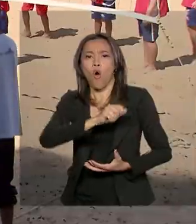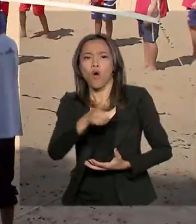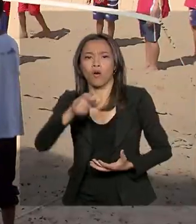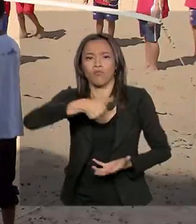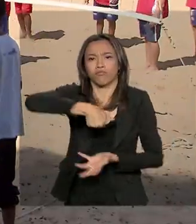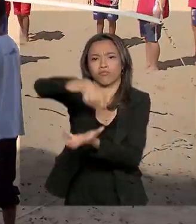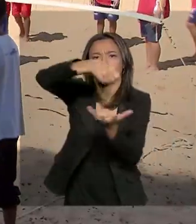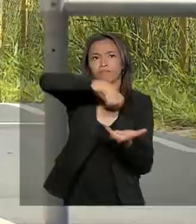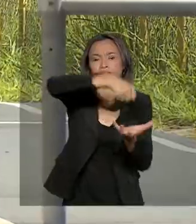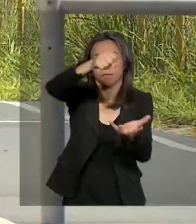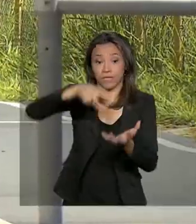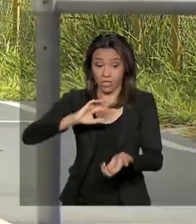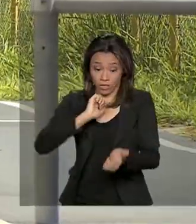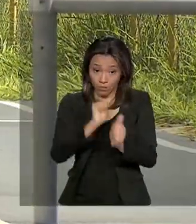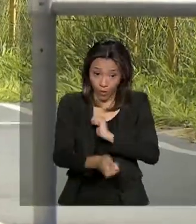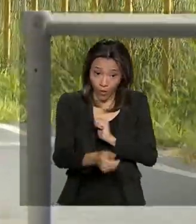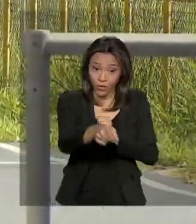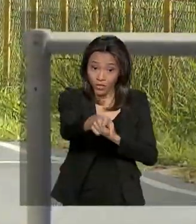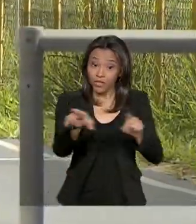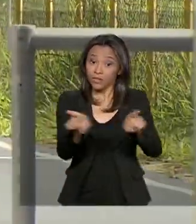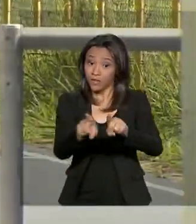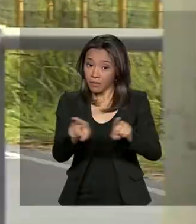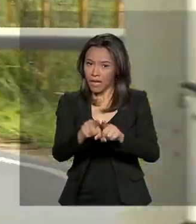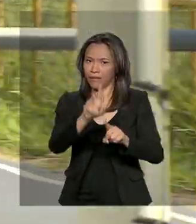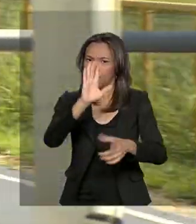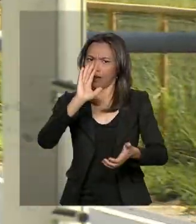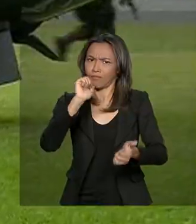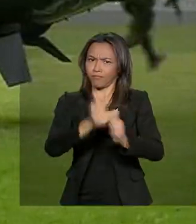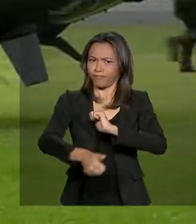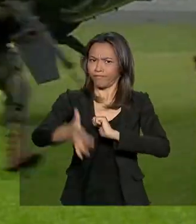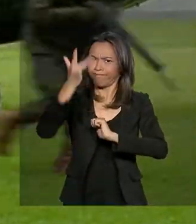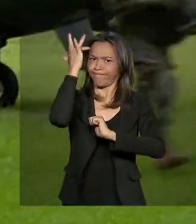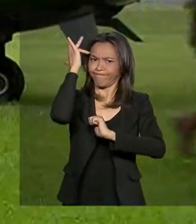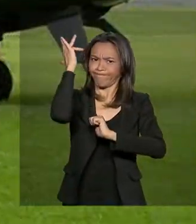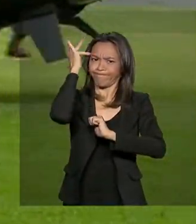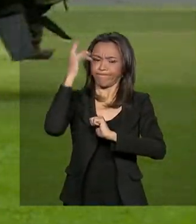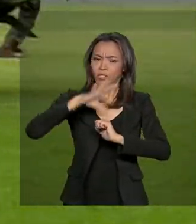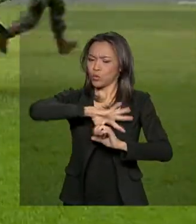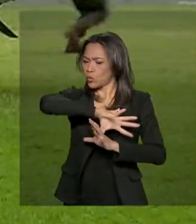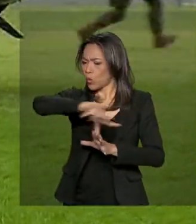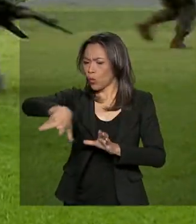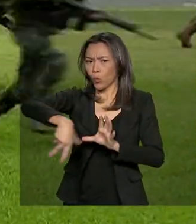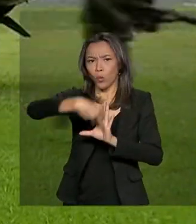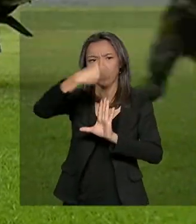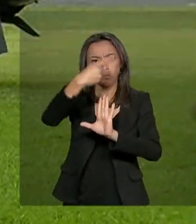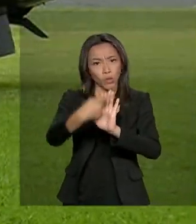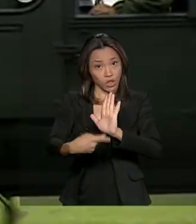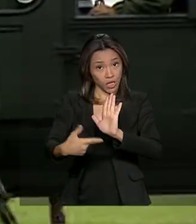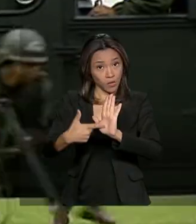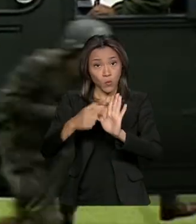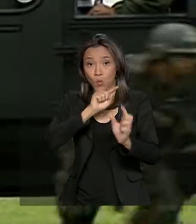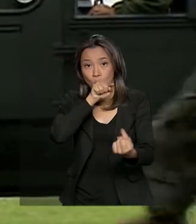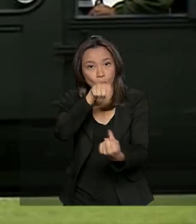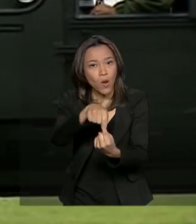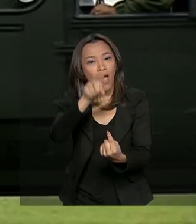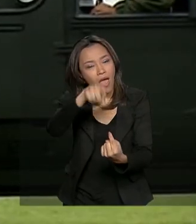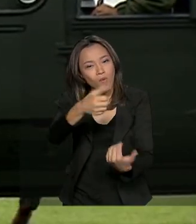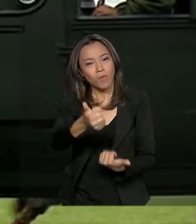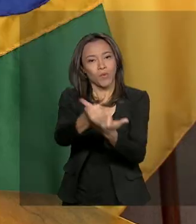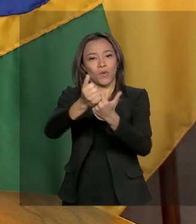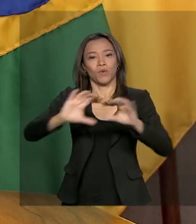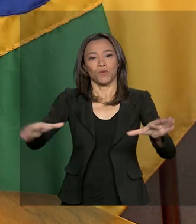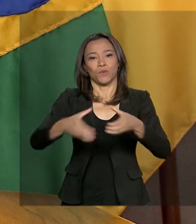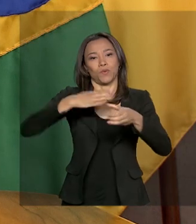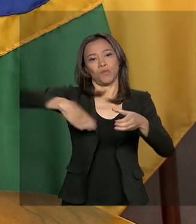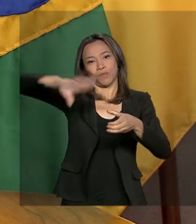vai de crianças carentes a atletas de alto rendimento. Todos esses projetos têm em comum as Forças Armadas.